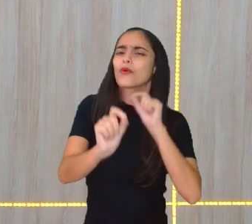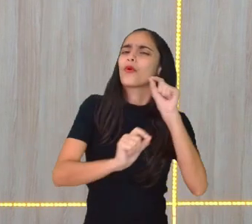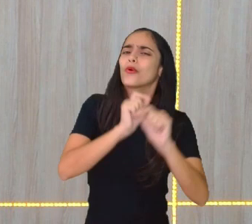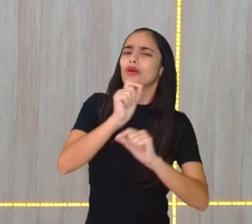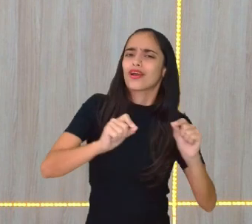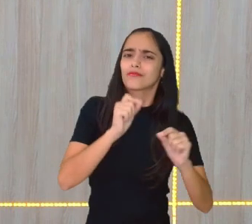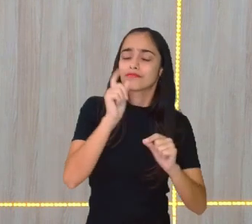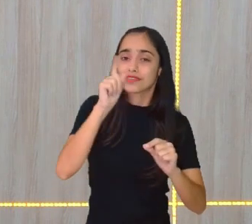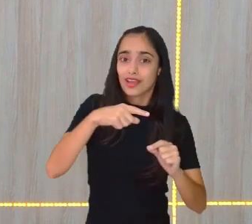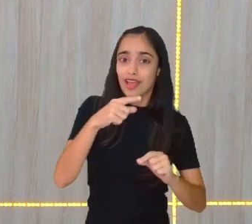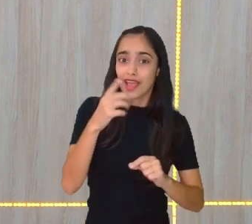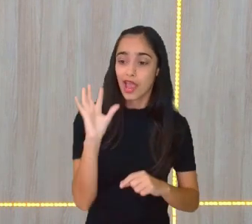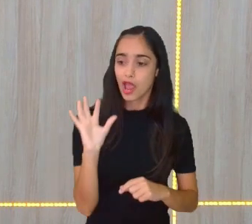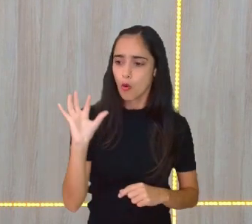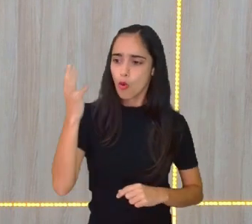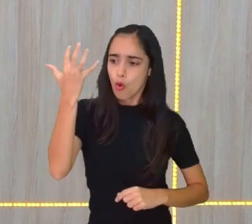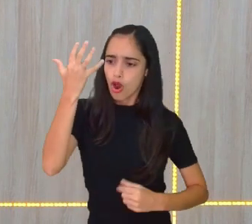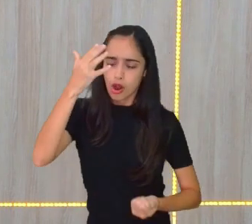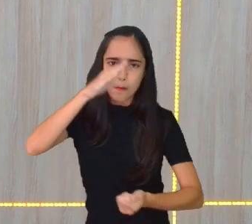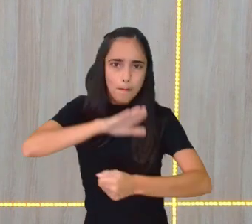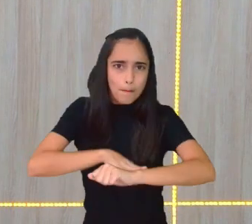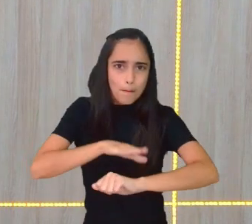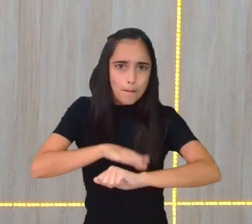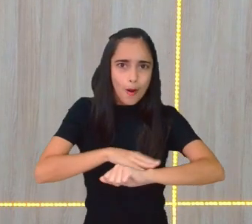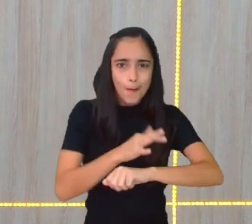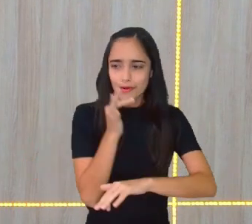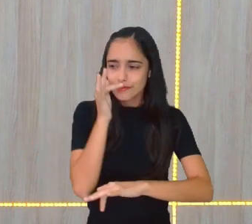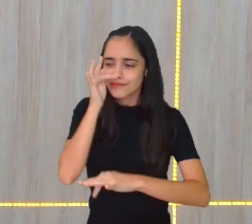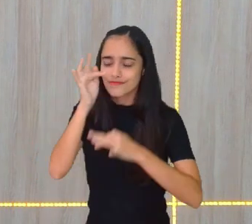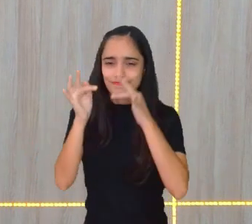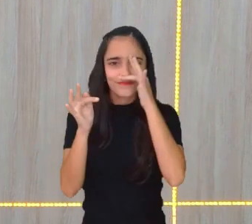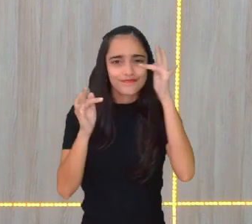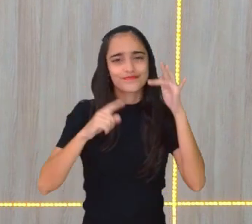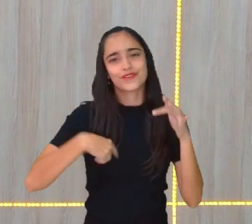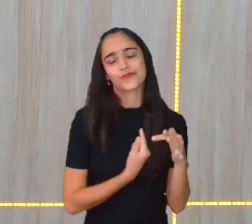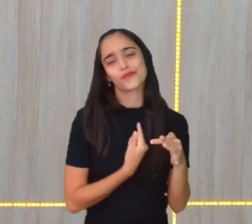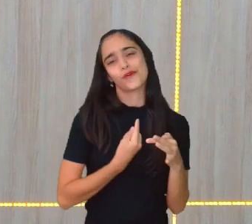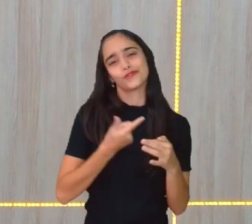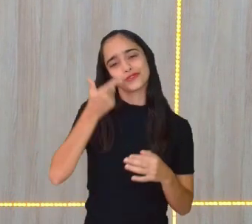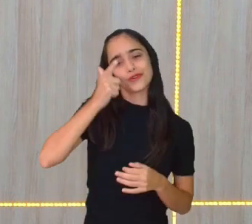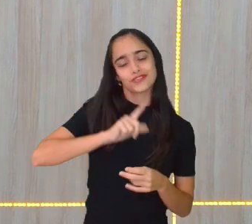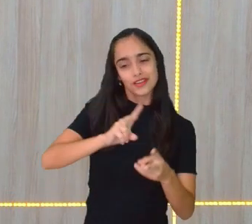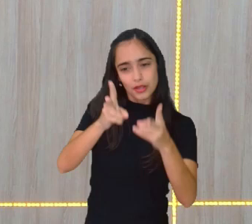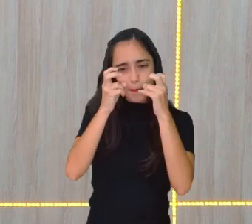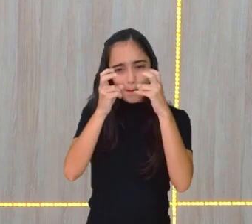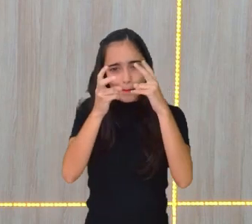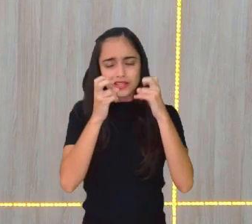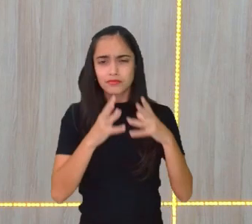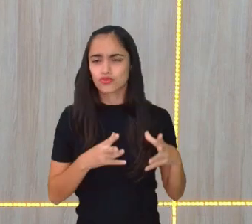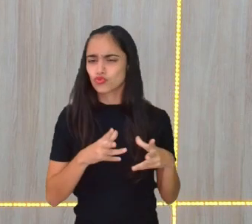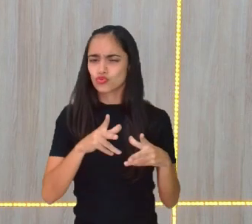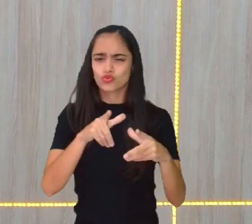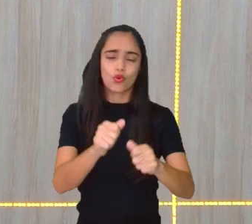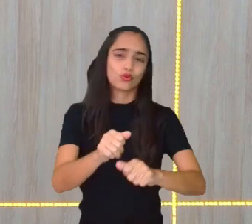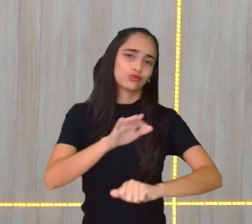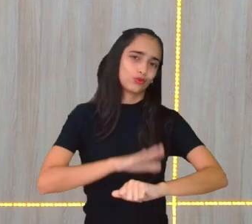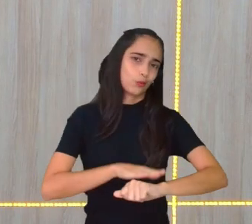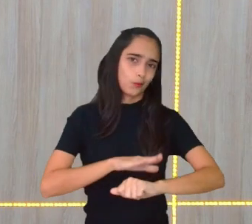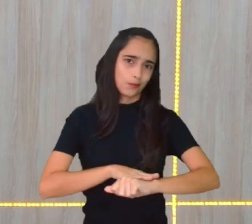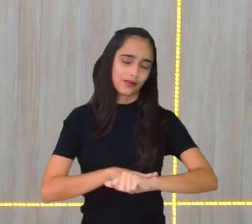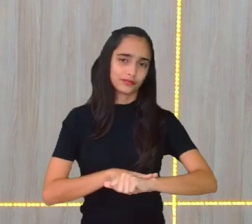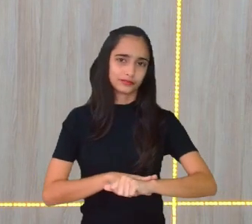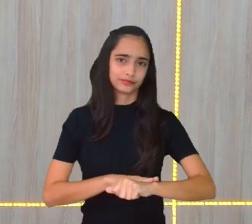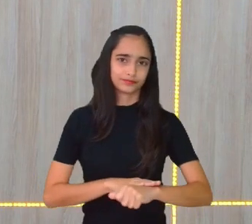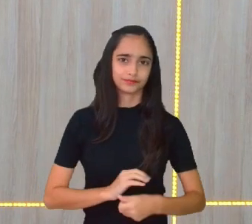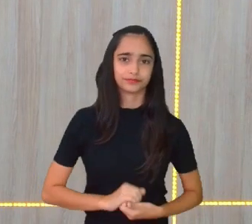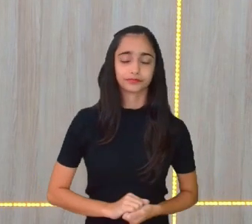associar toda a história do curta. Também há outros recursos narrativos, né? Você tem